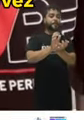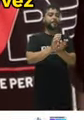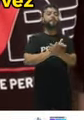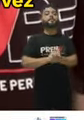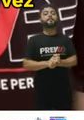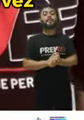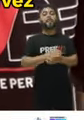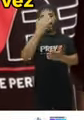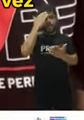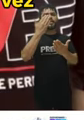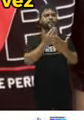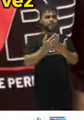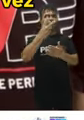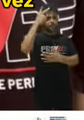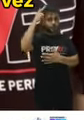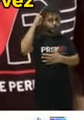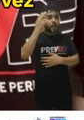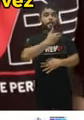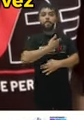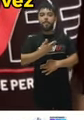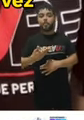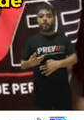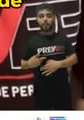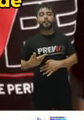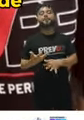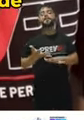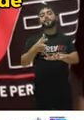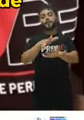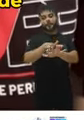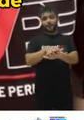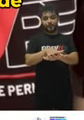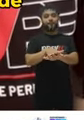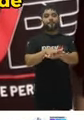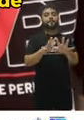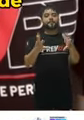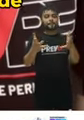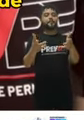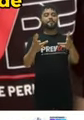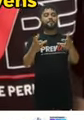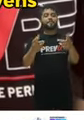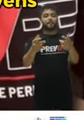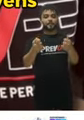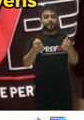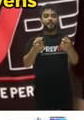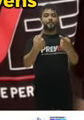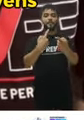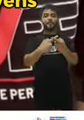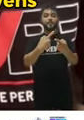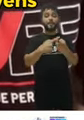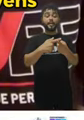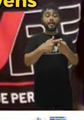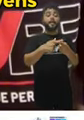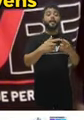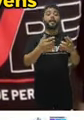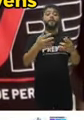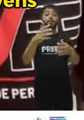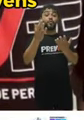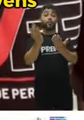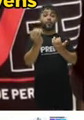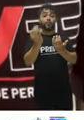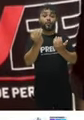pré-vestibular público cada vez mais inclusivo e de qualidade, alcançando aí vários